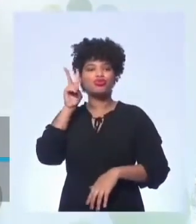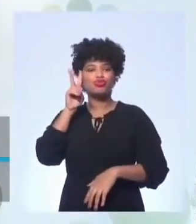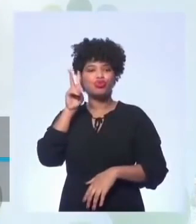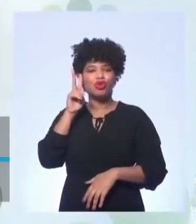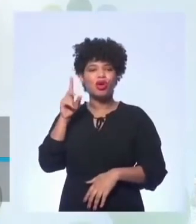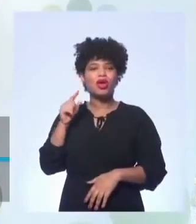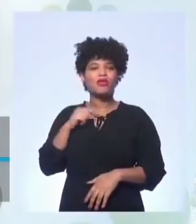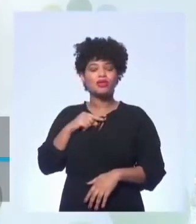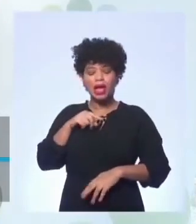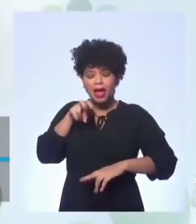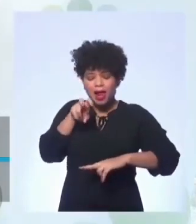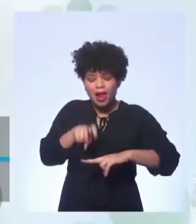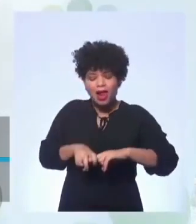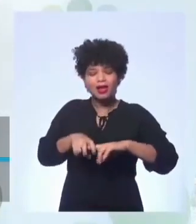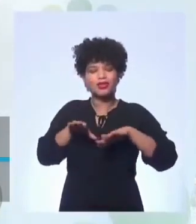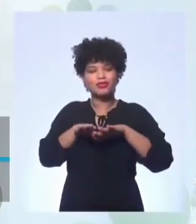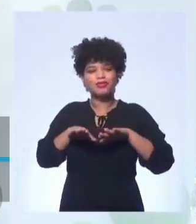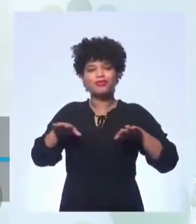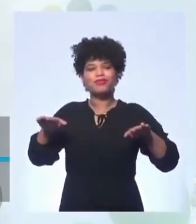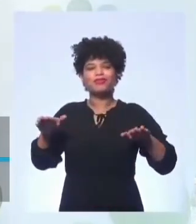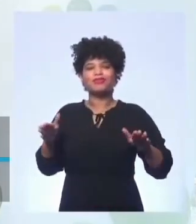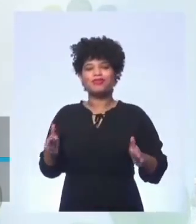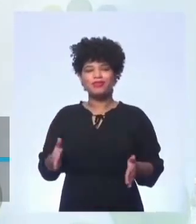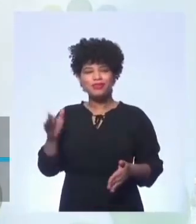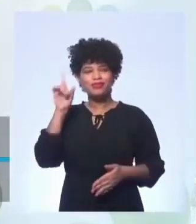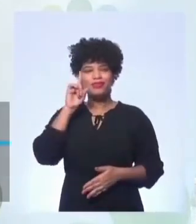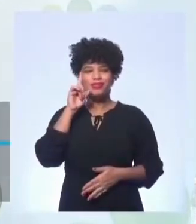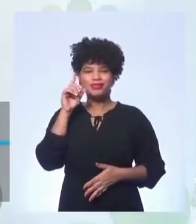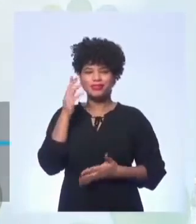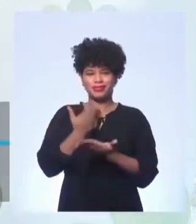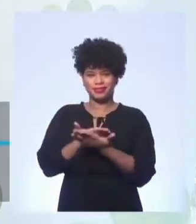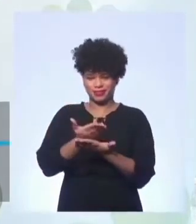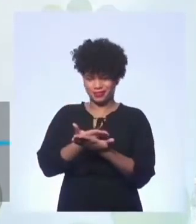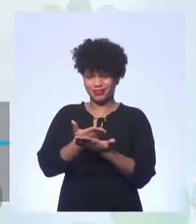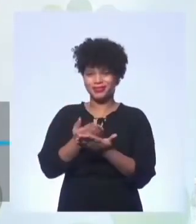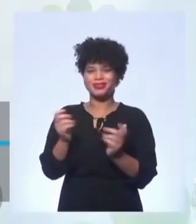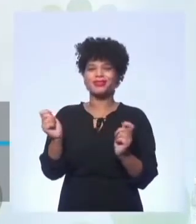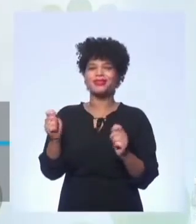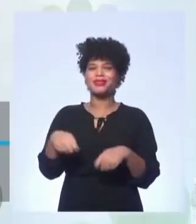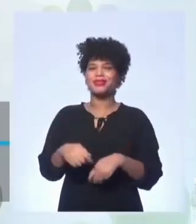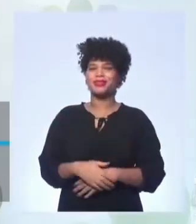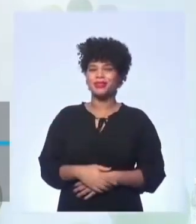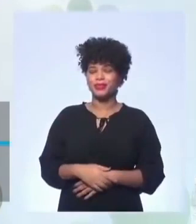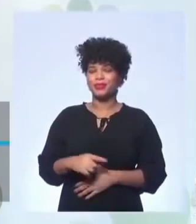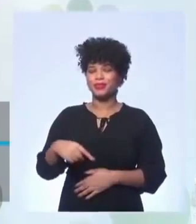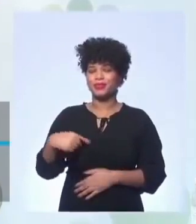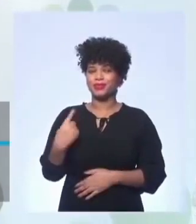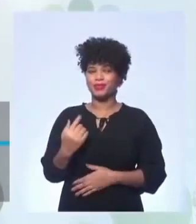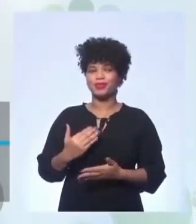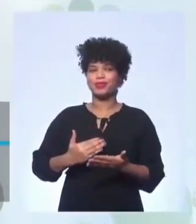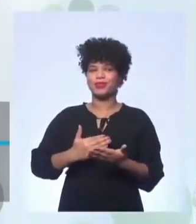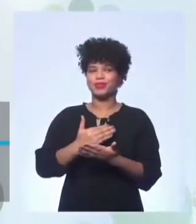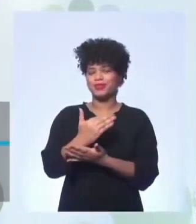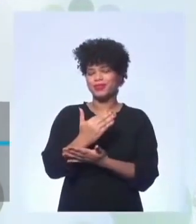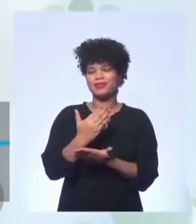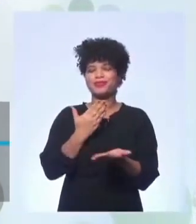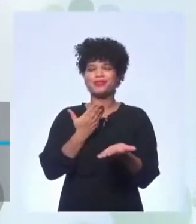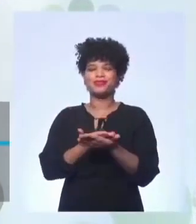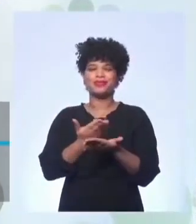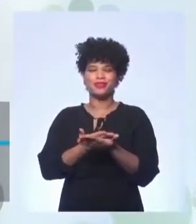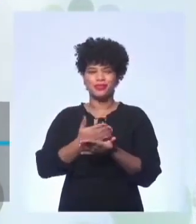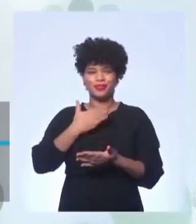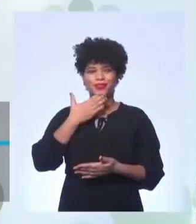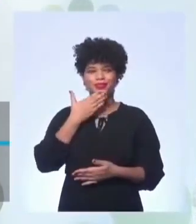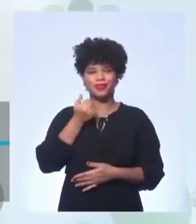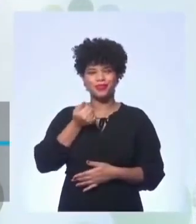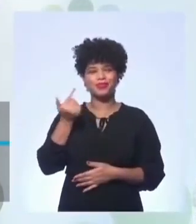o lugar aonde vocês se sentam todos os dias para poder estudar, para que possamos navegar mais